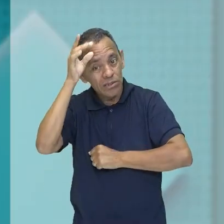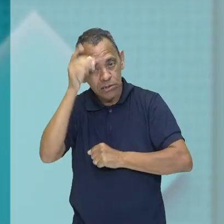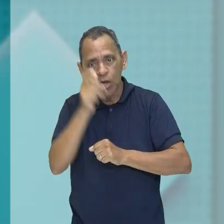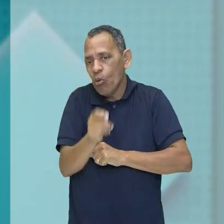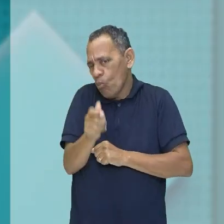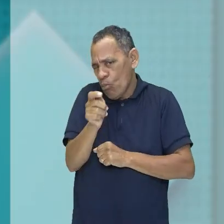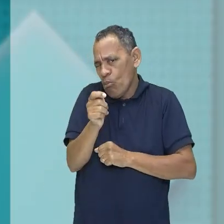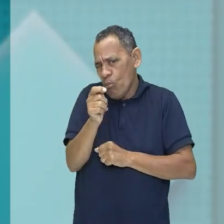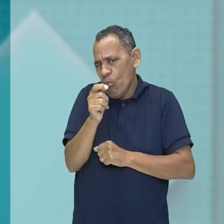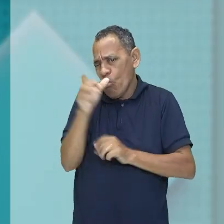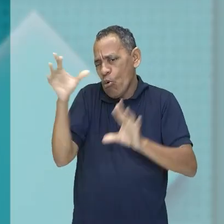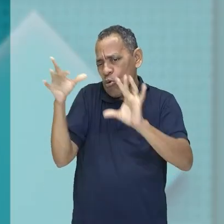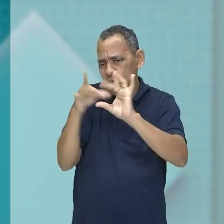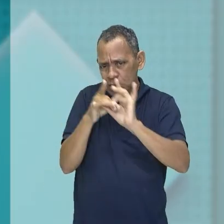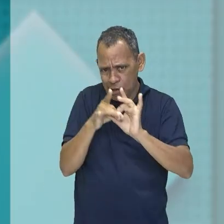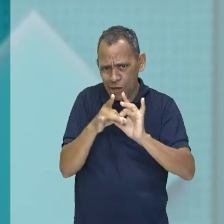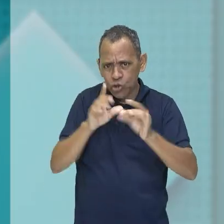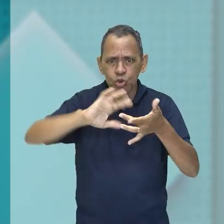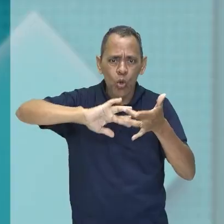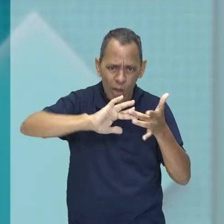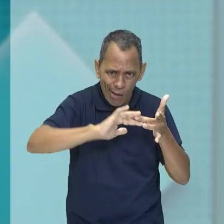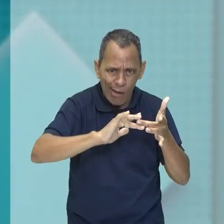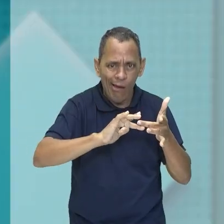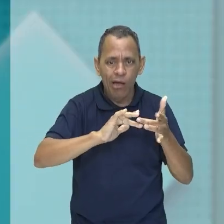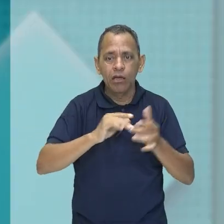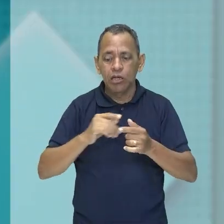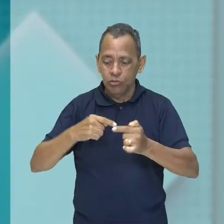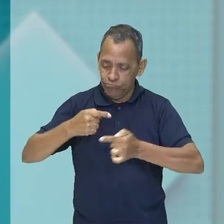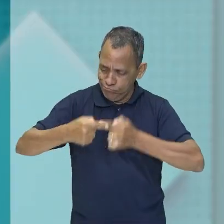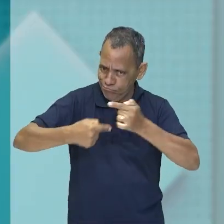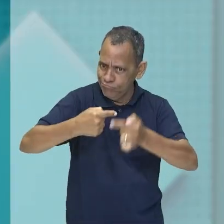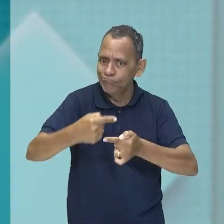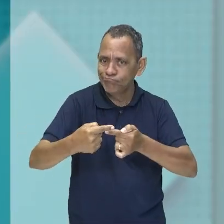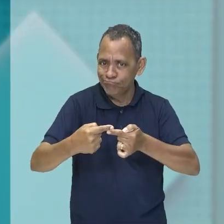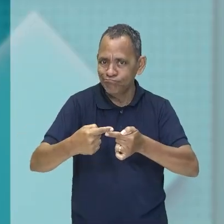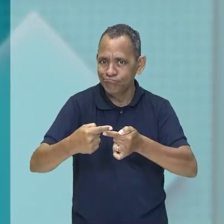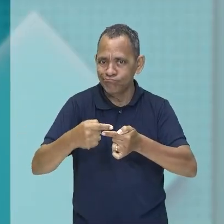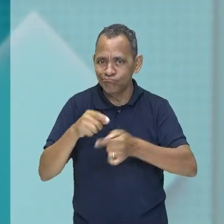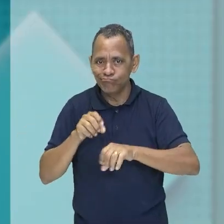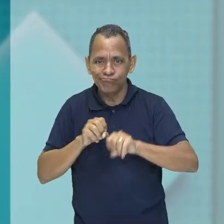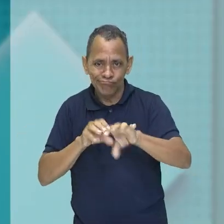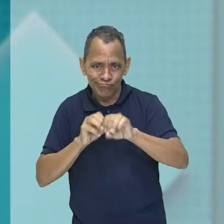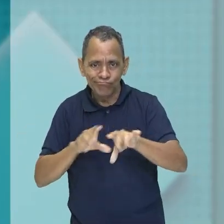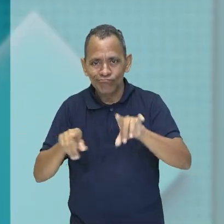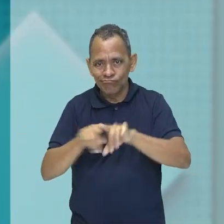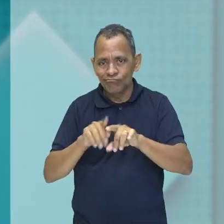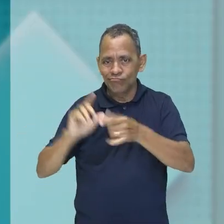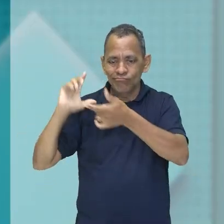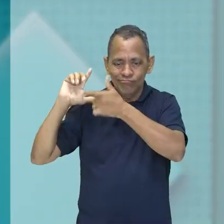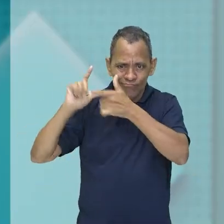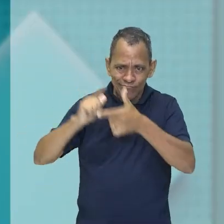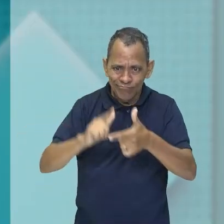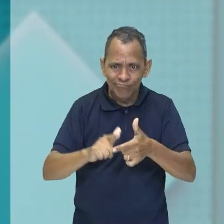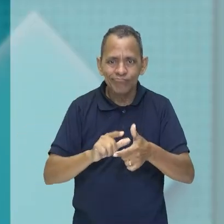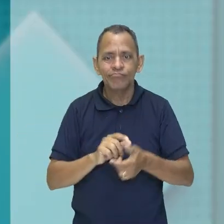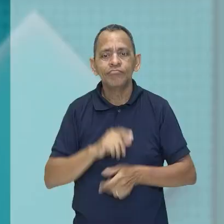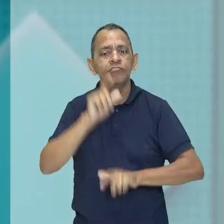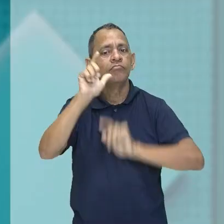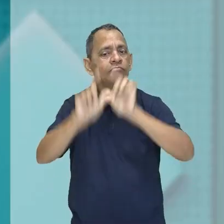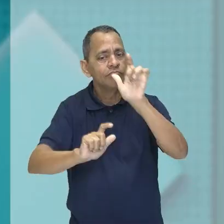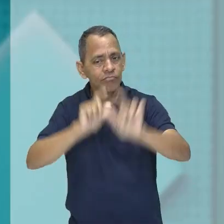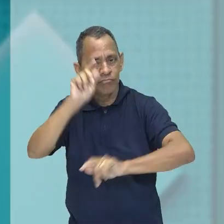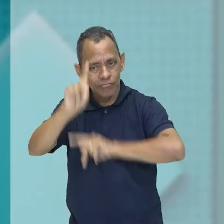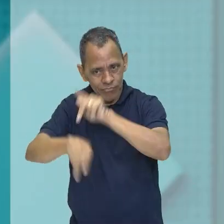folclóricas, elas são passadas de geração em geração, através das tradições. O povo brasileiro, ele é